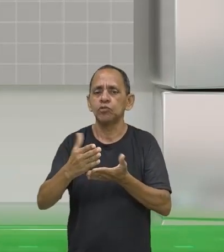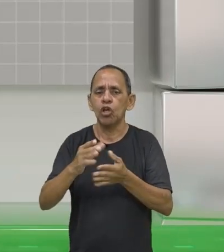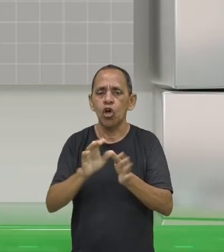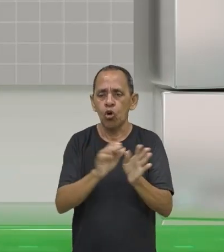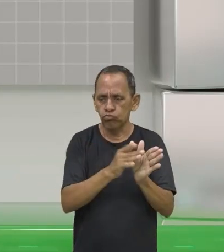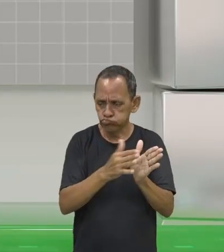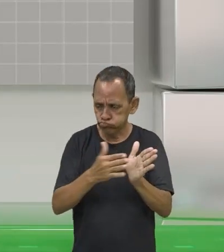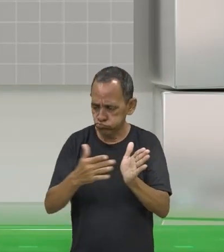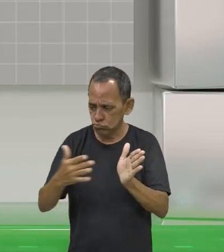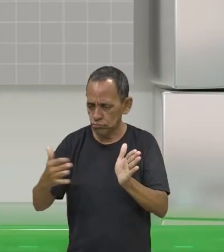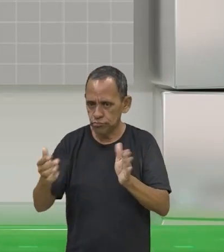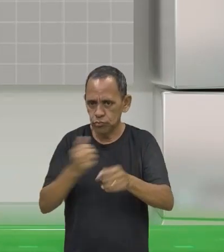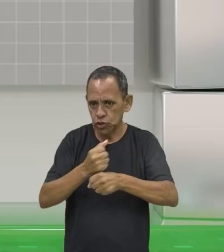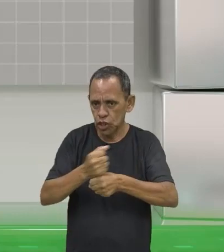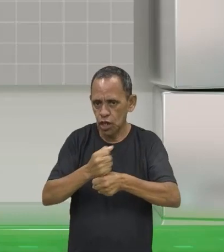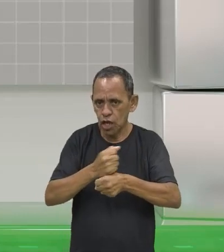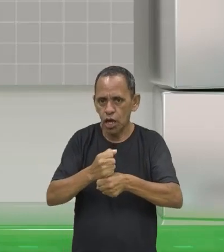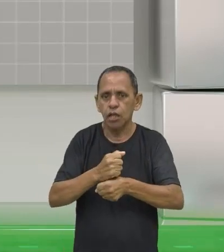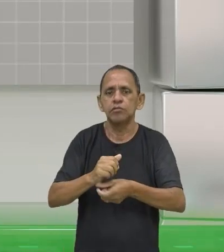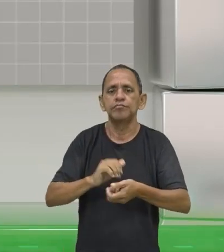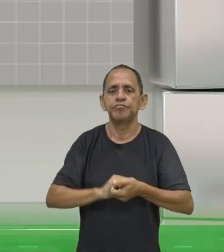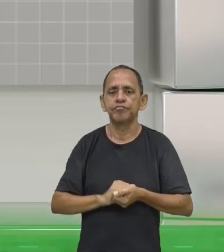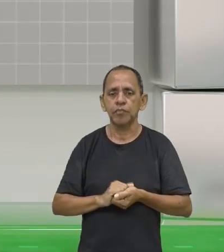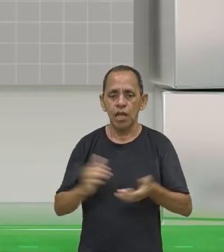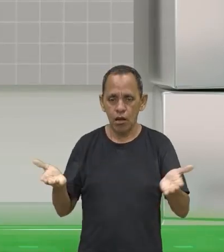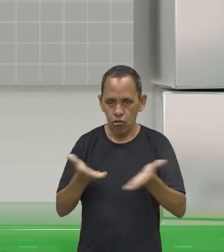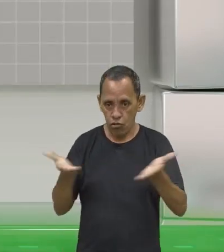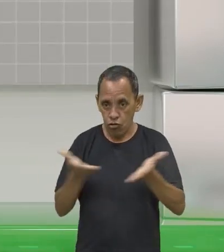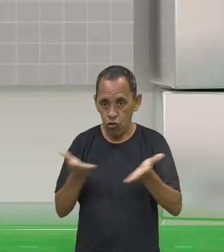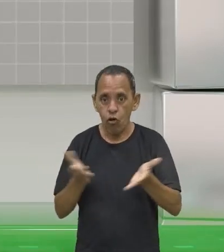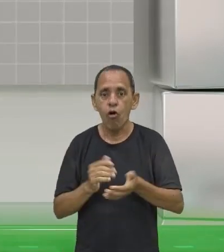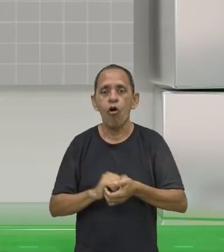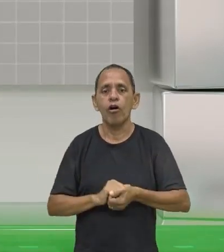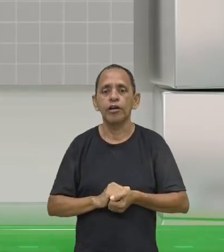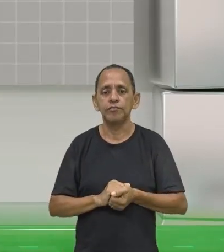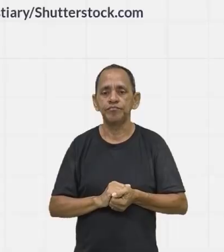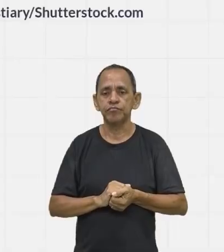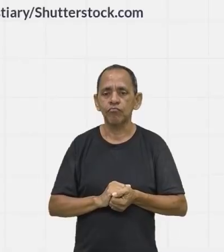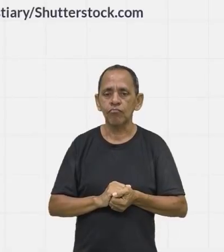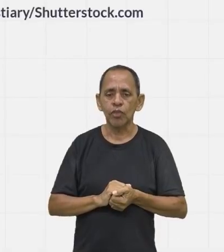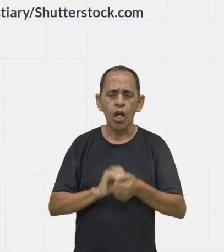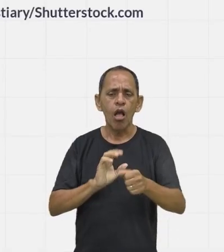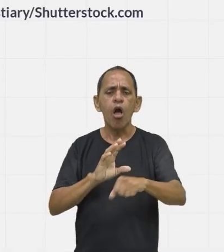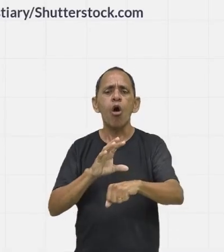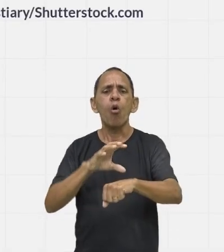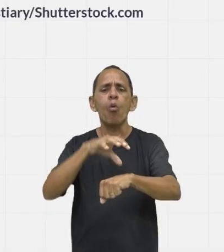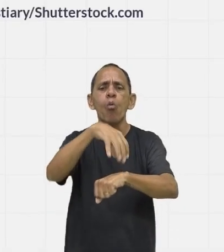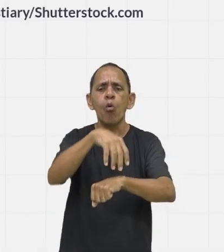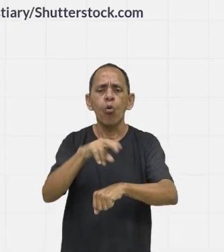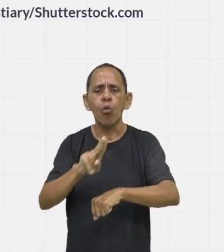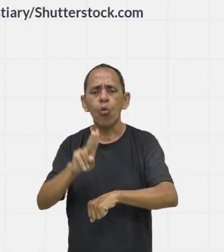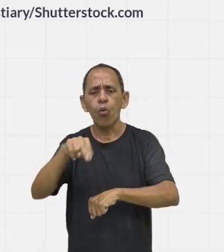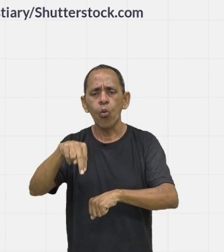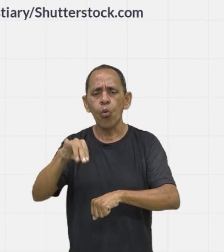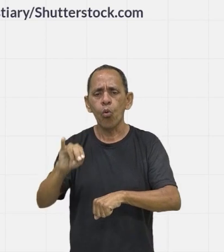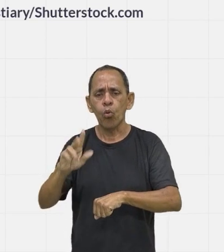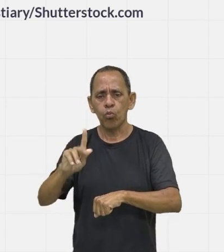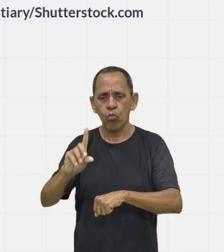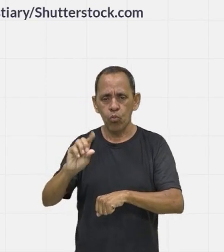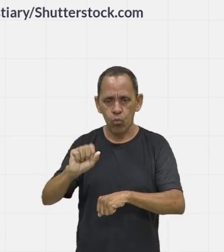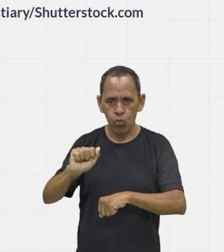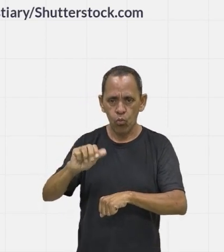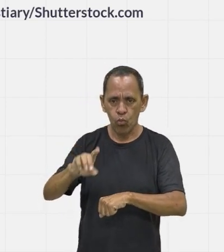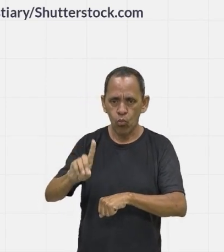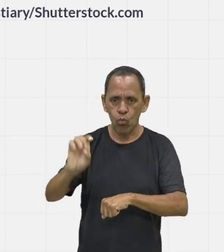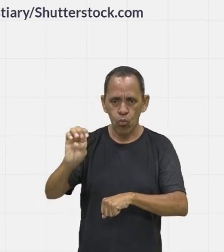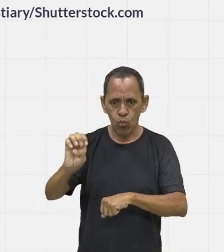falei, nós íamos nos aprofundar um pouquinho o que é uma unidade de estudo. Nós vimos lá que